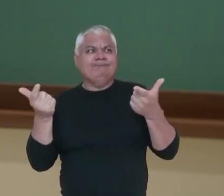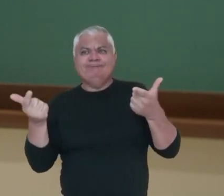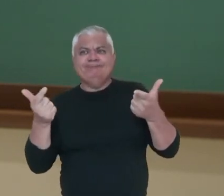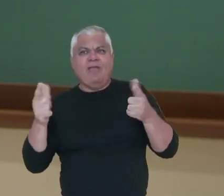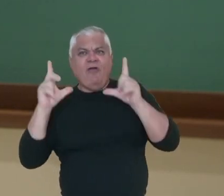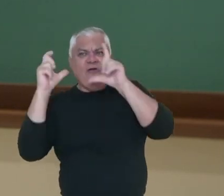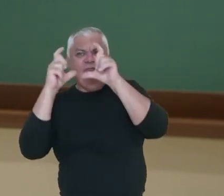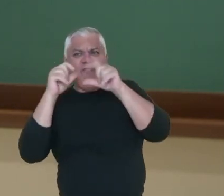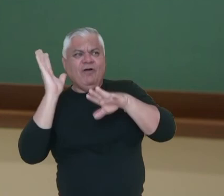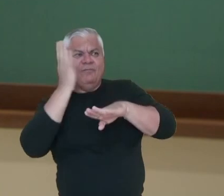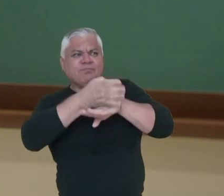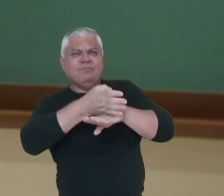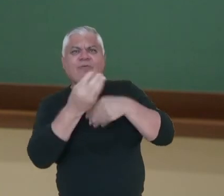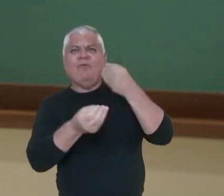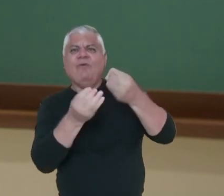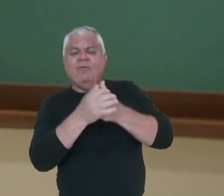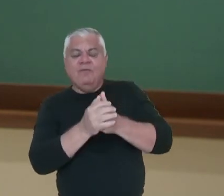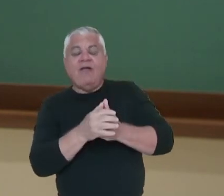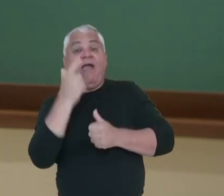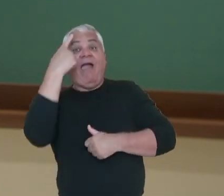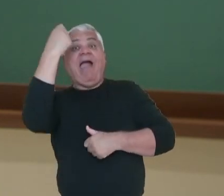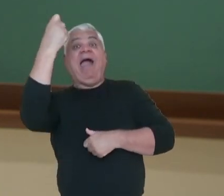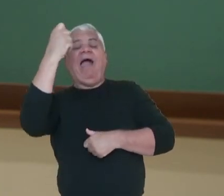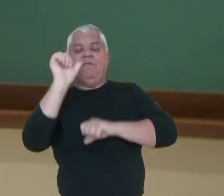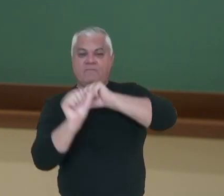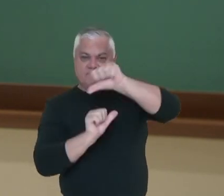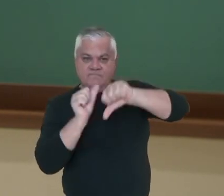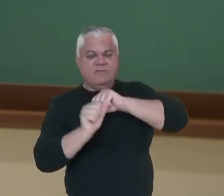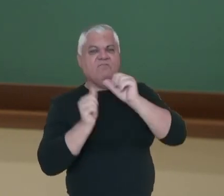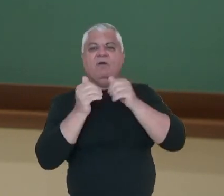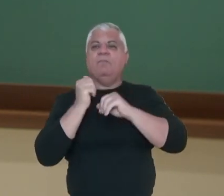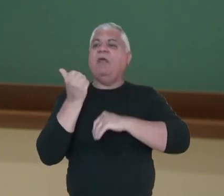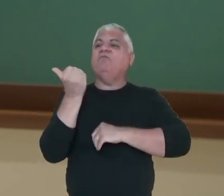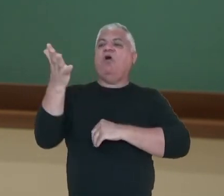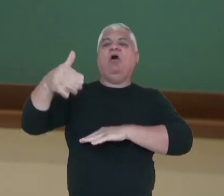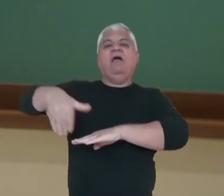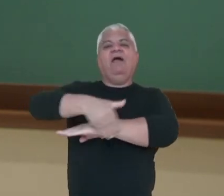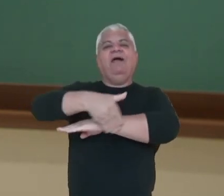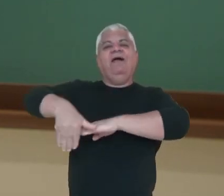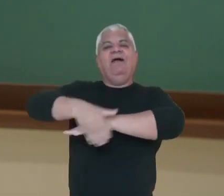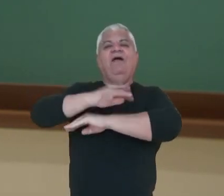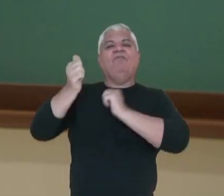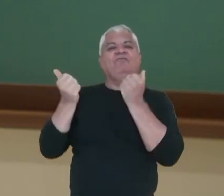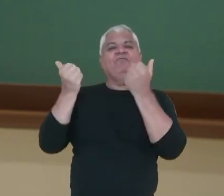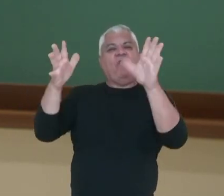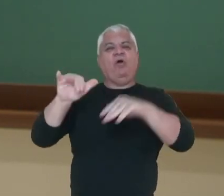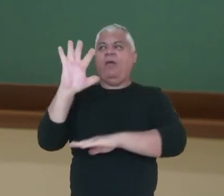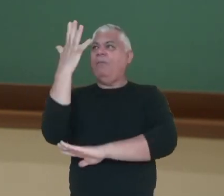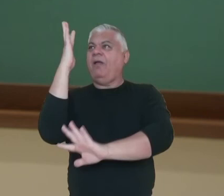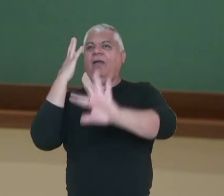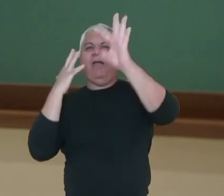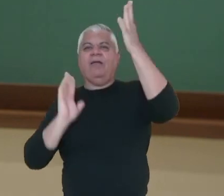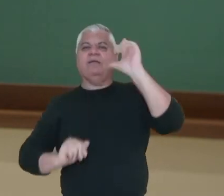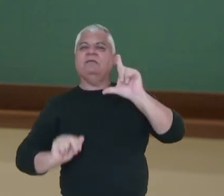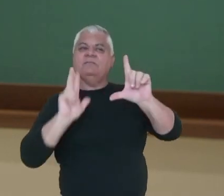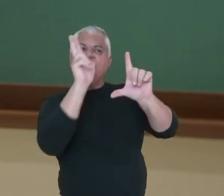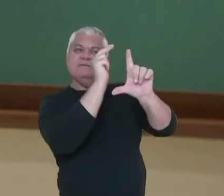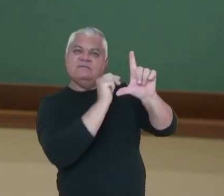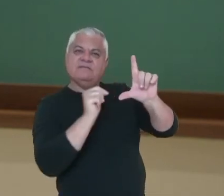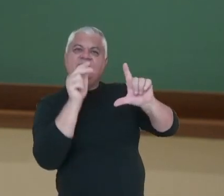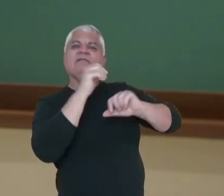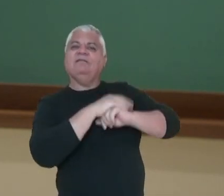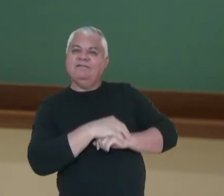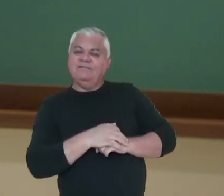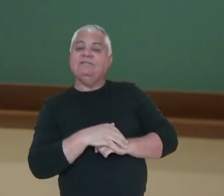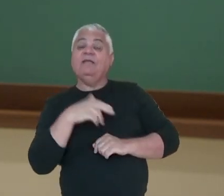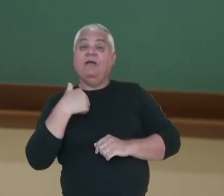eles resolveram fazer o seguinte: vamos sair do estúdio, porque antigamente como é que funcionava a pintura? A pessoa ia lá, fazia um esboço,